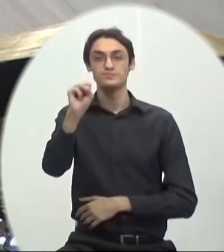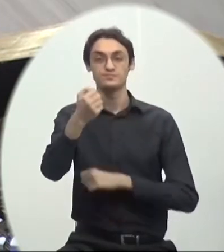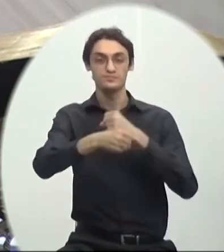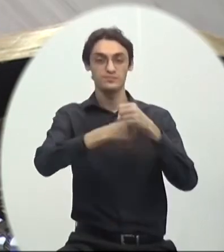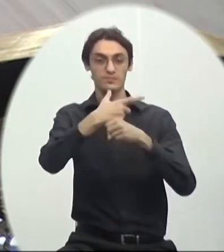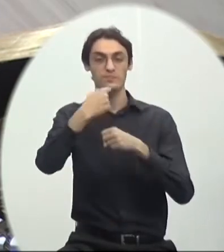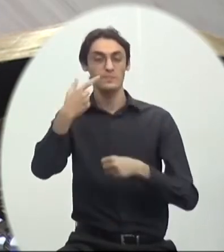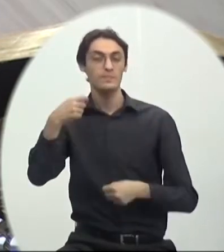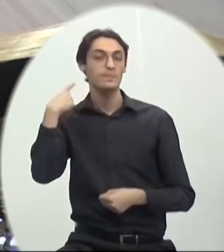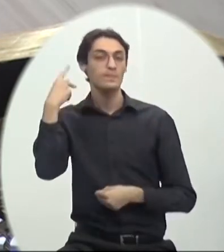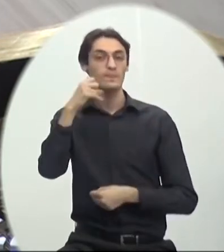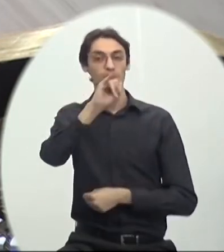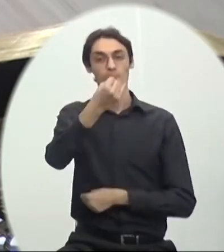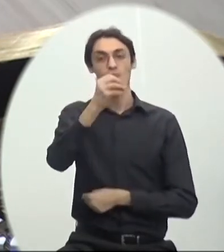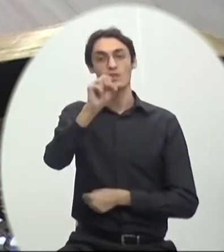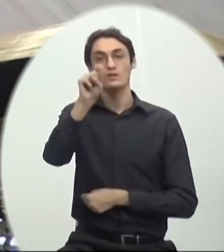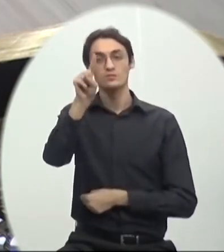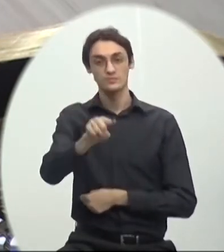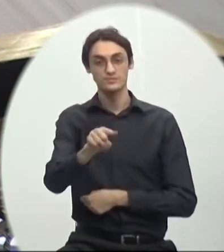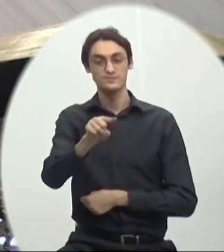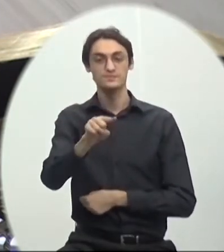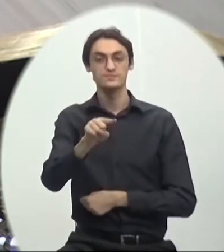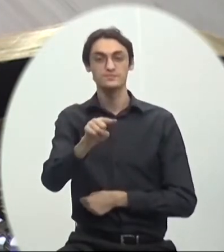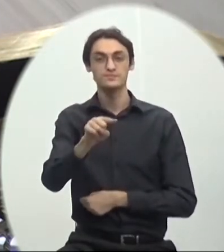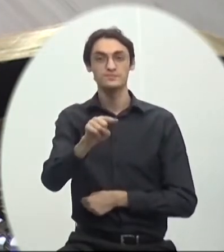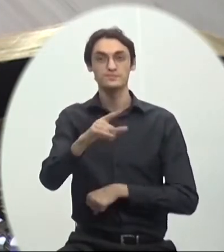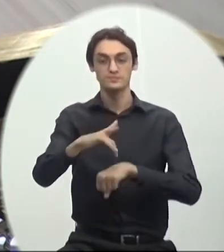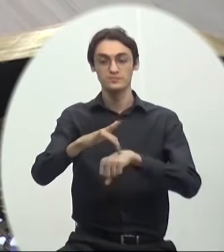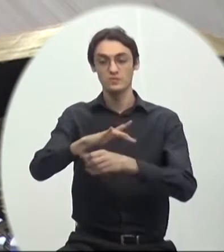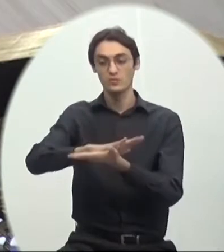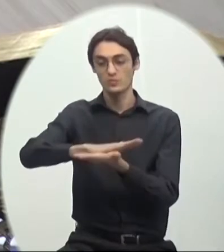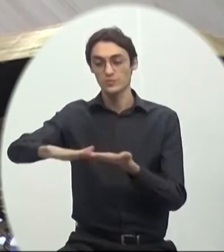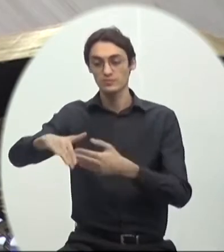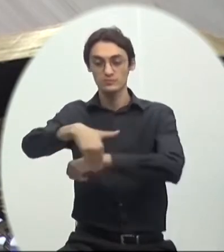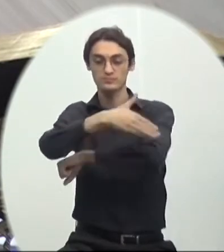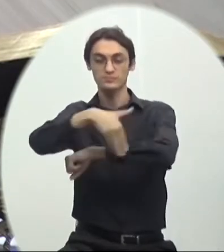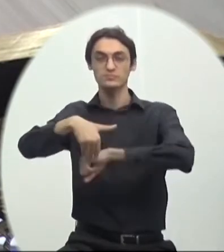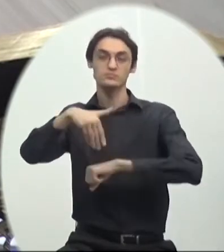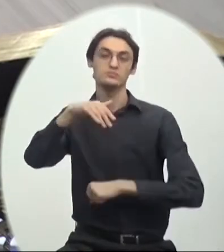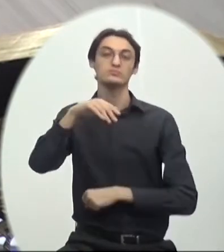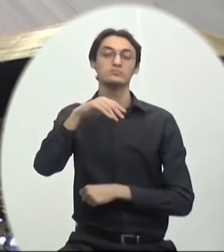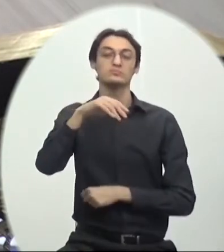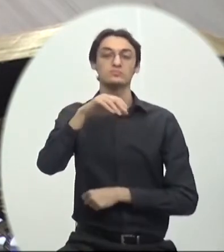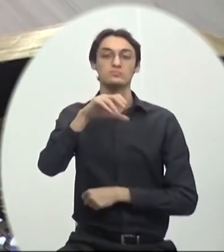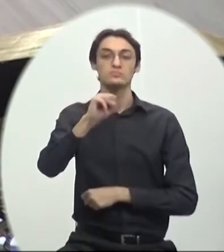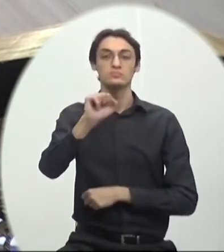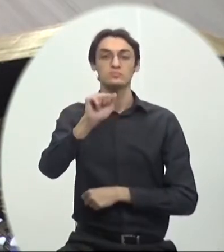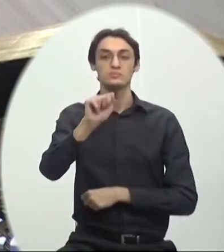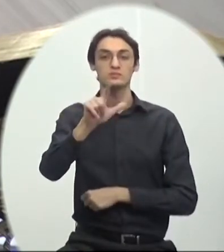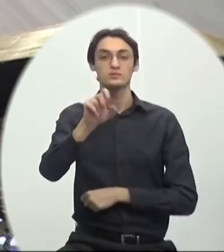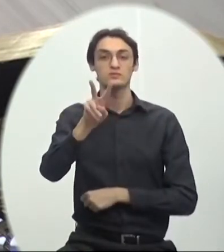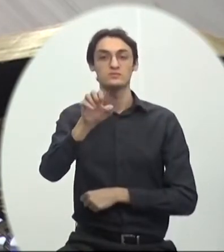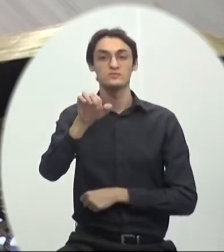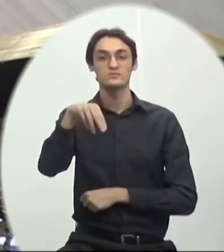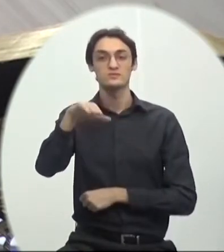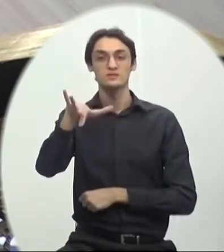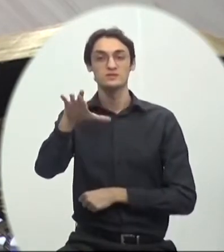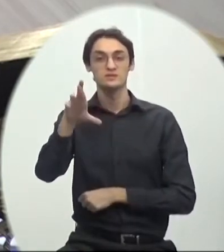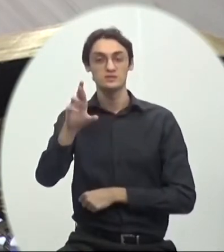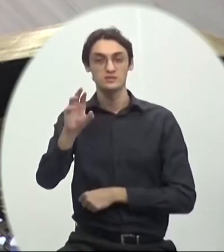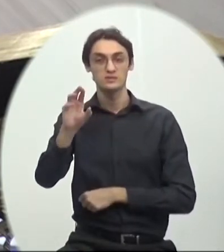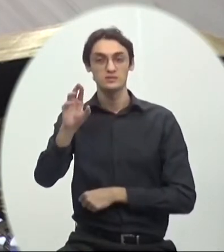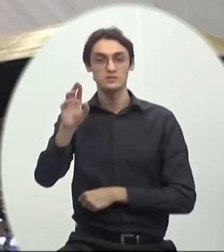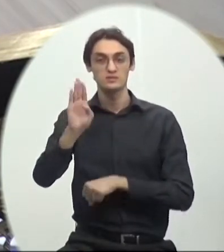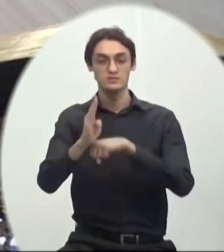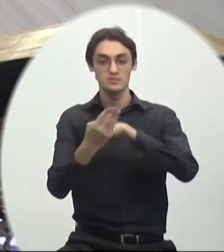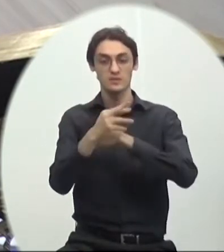558/2020, autor José Paulo Ferrares, pavimentação asfáltica da rua Salvenir dos Santos,